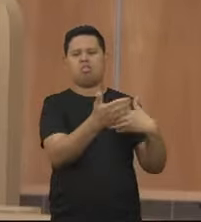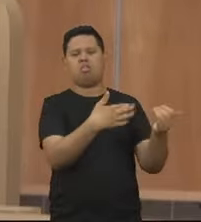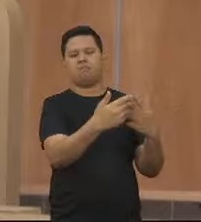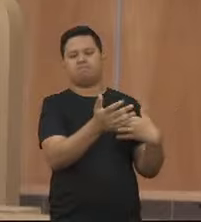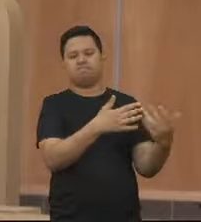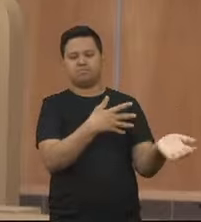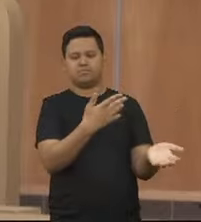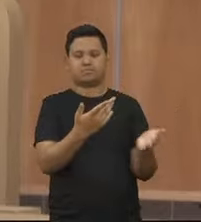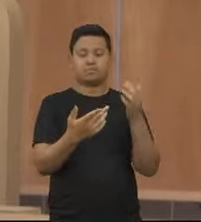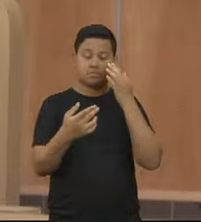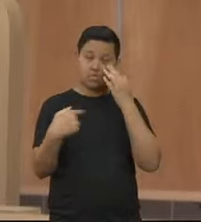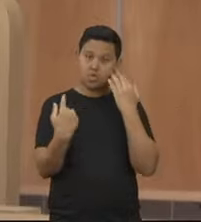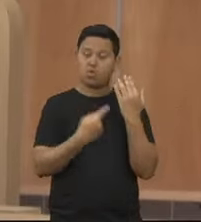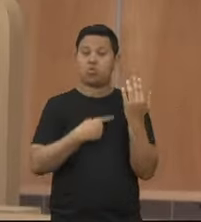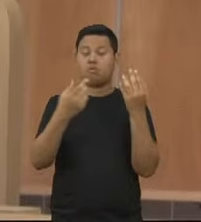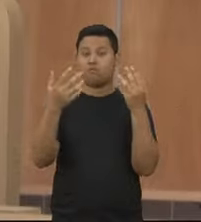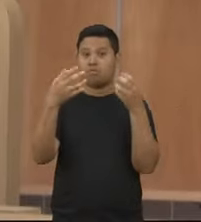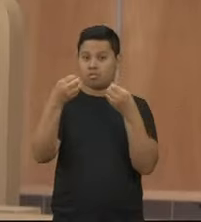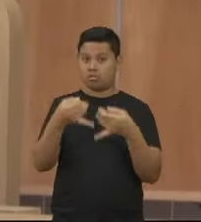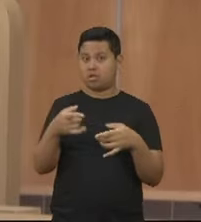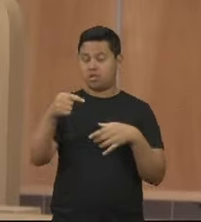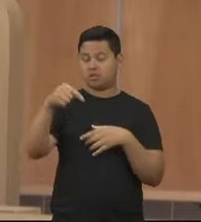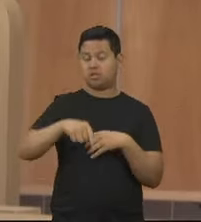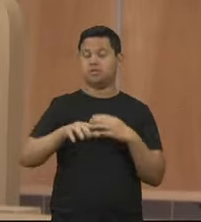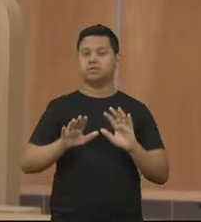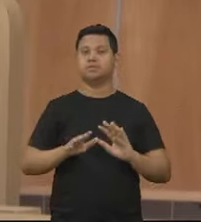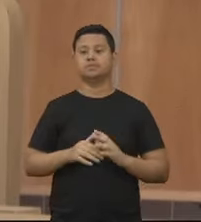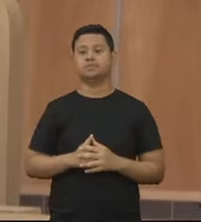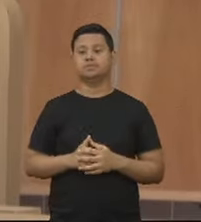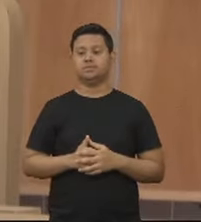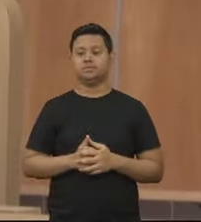E é isso que nós estamos debatendo aqui.